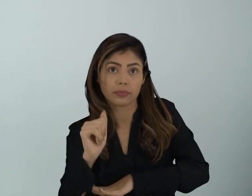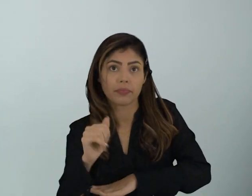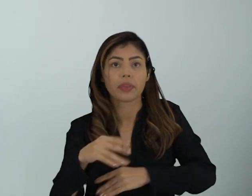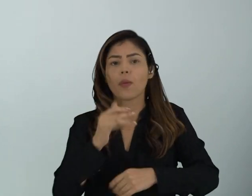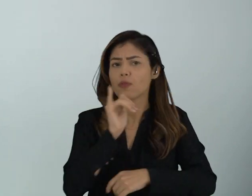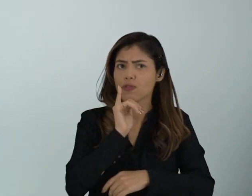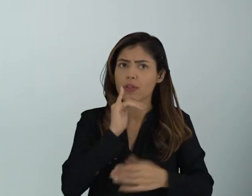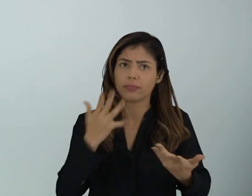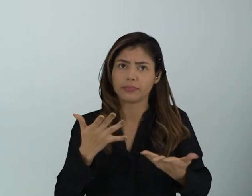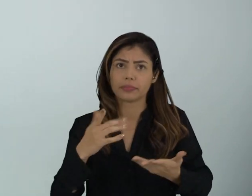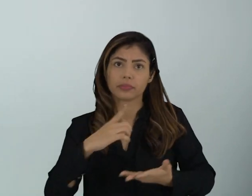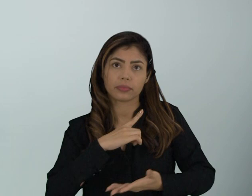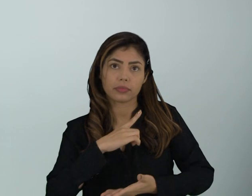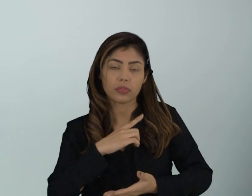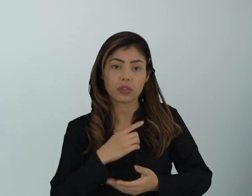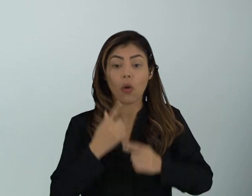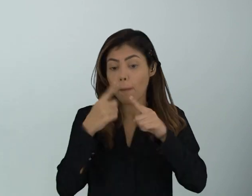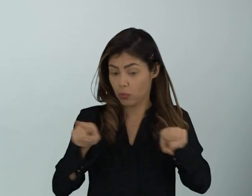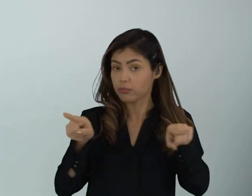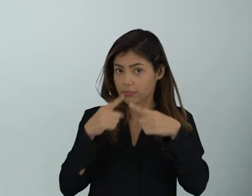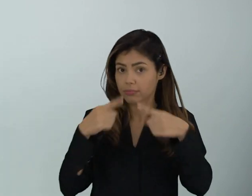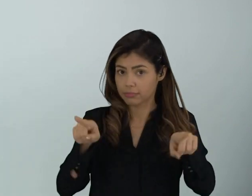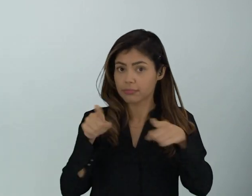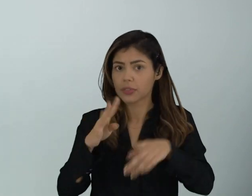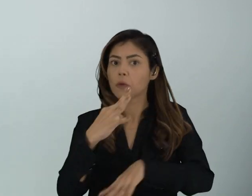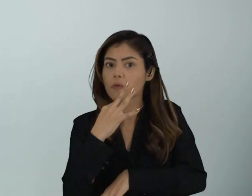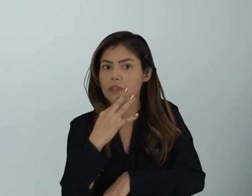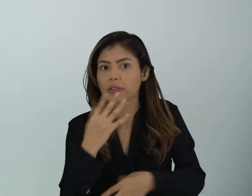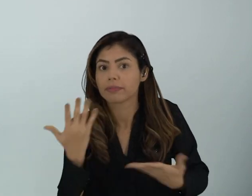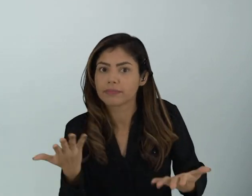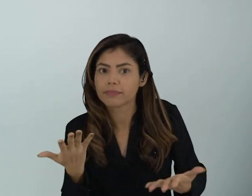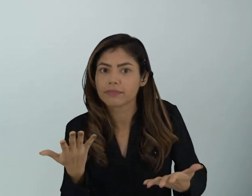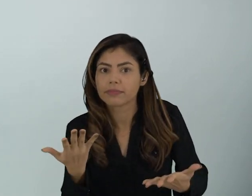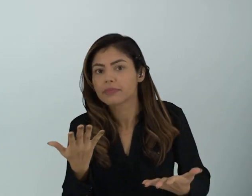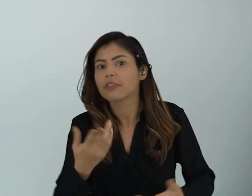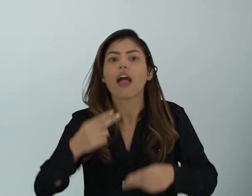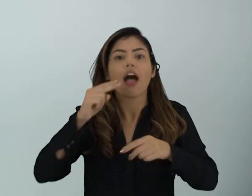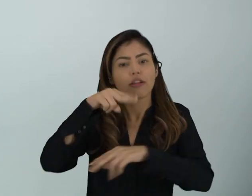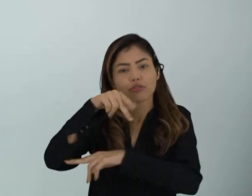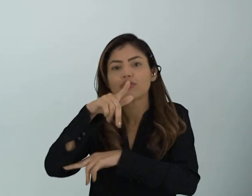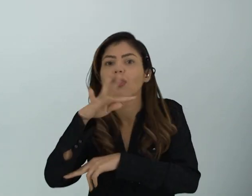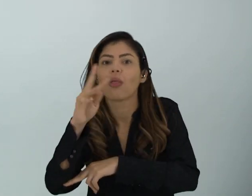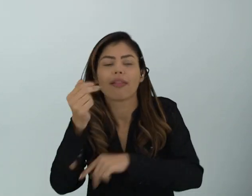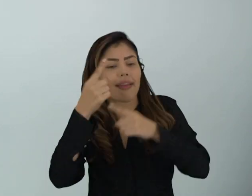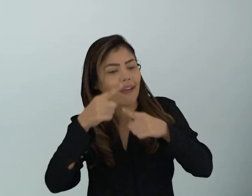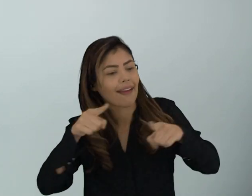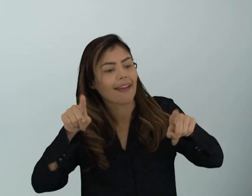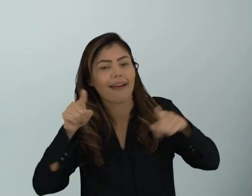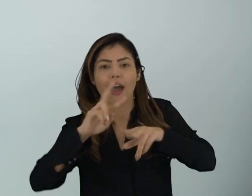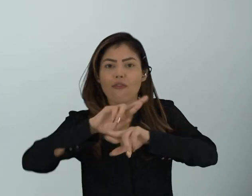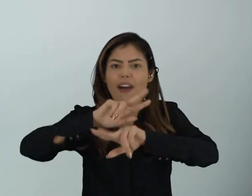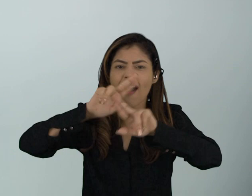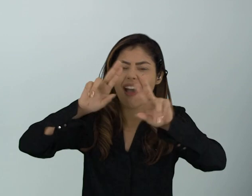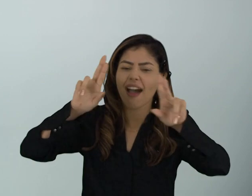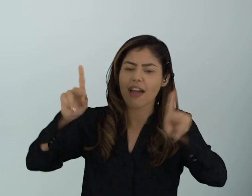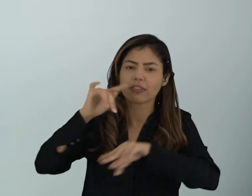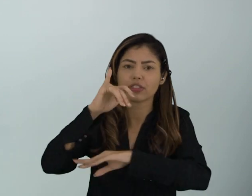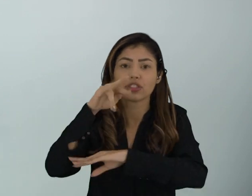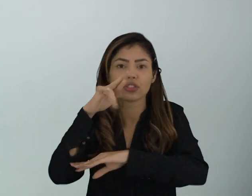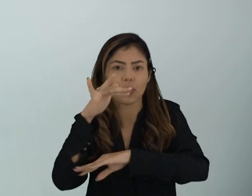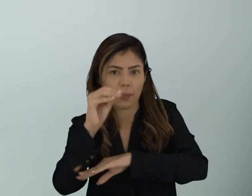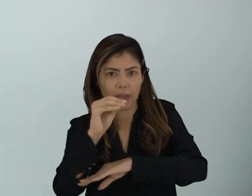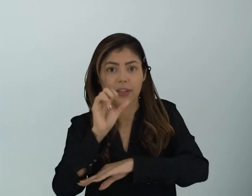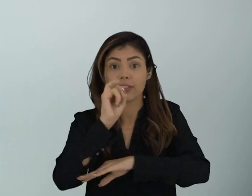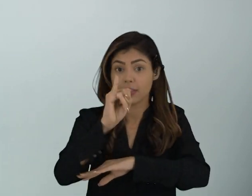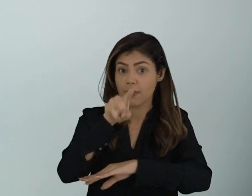Por exemplo, se você for um músico, tu tem que conhecer das notas musicais, dos instrumentos. Se você for